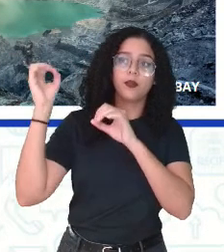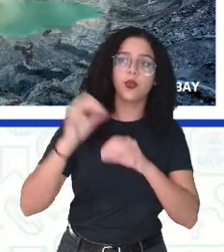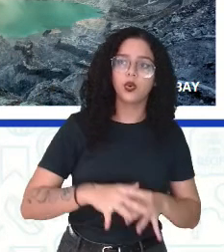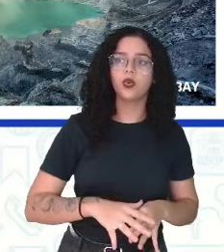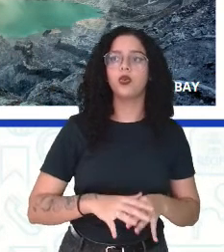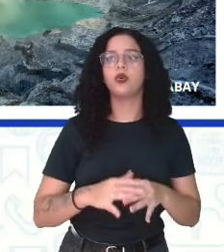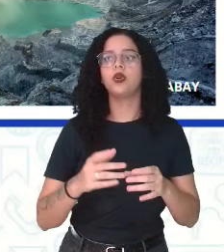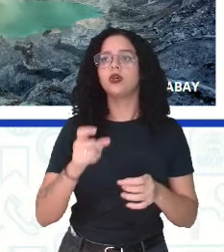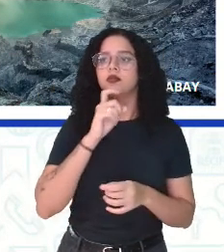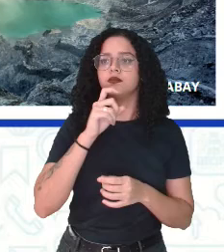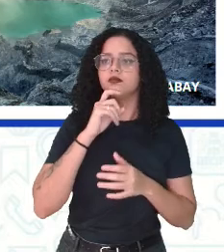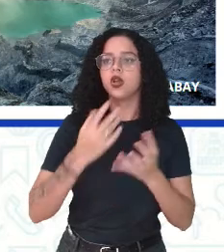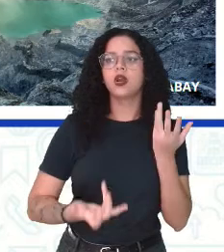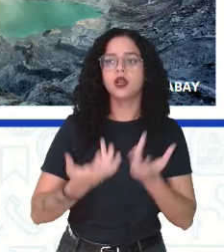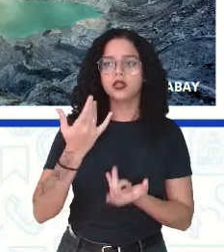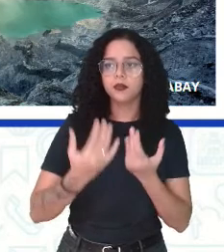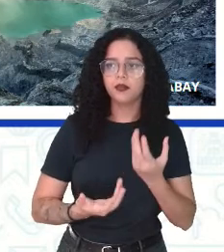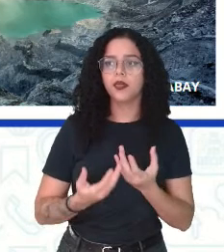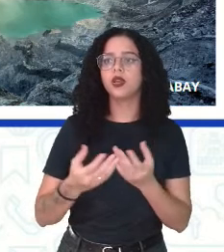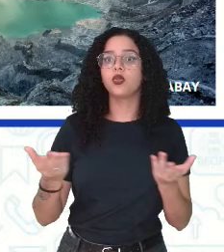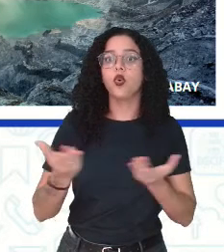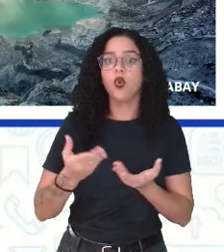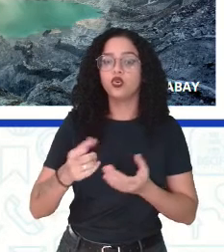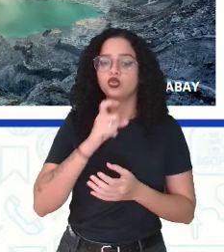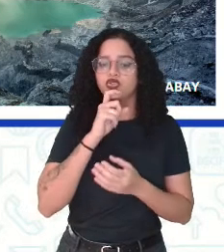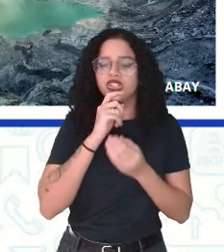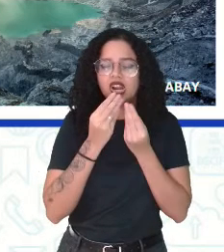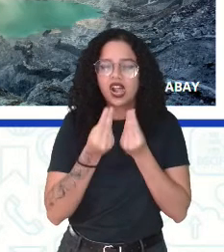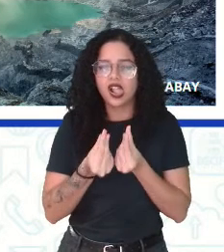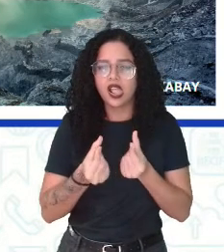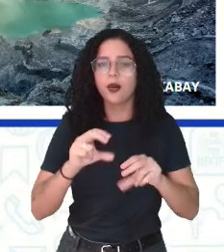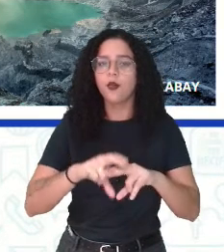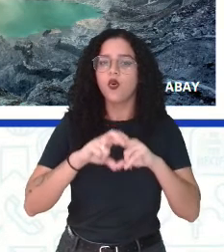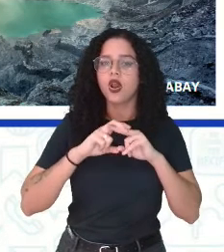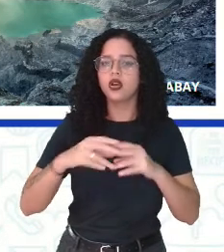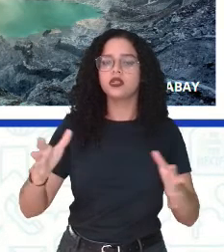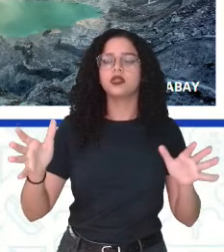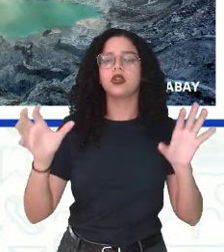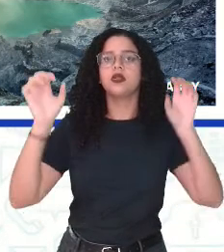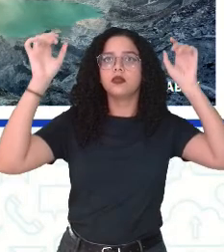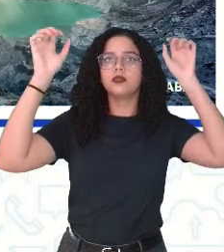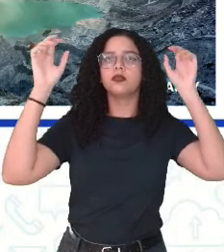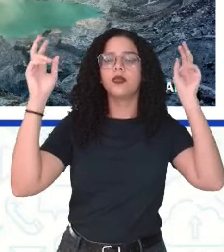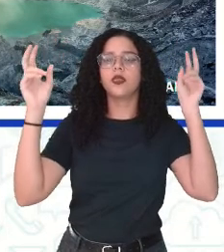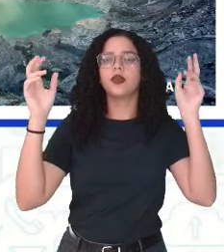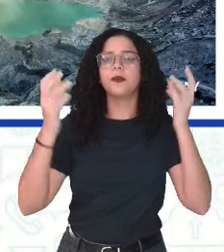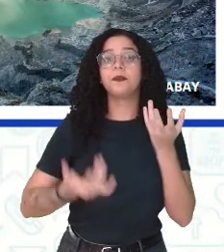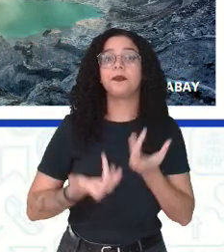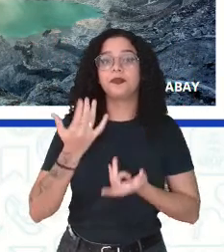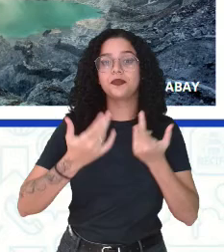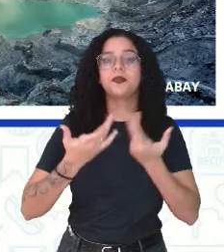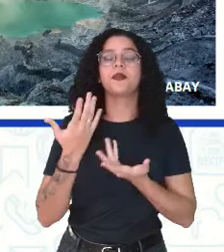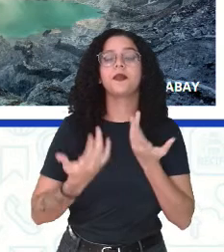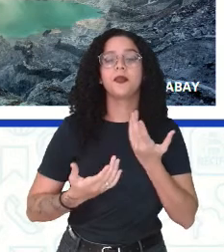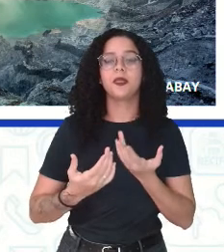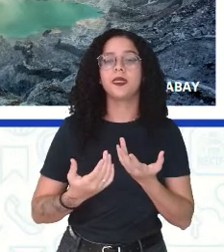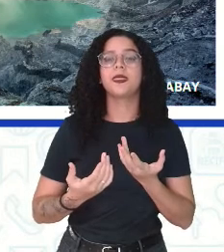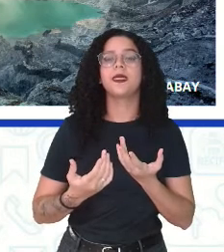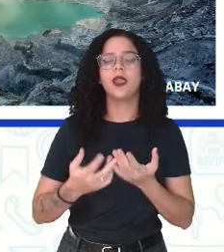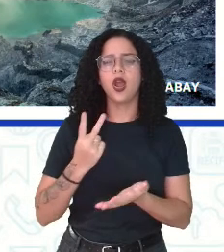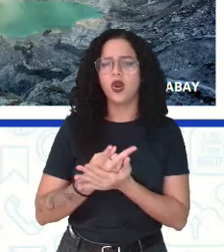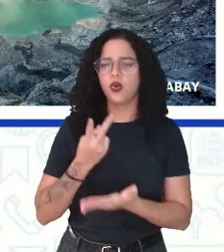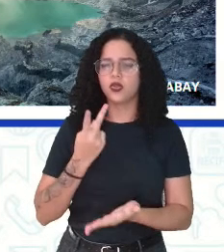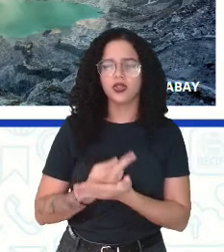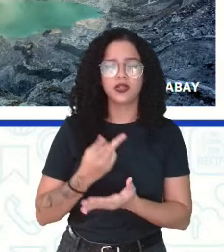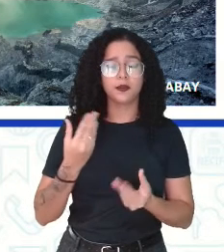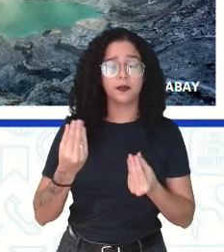global, derretimento do gelo, né, que está havendo já hoje, né, por conta do aquecimento, né, que é uma coisa que é em decorrência,